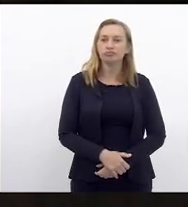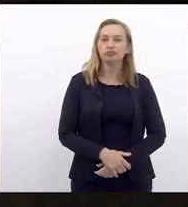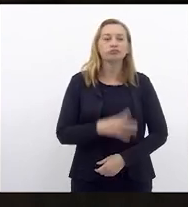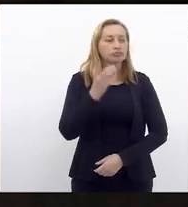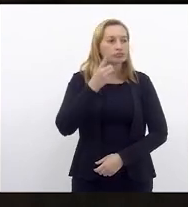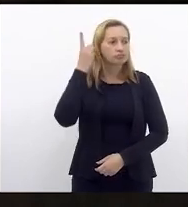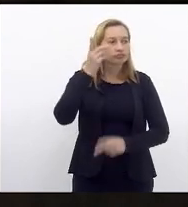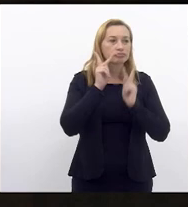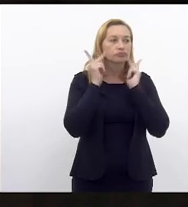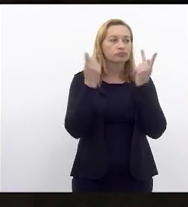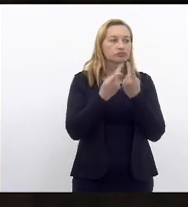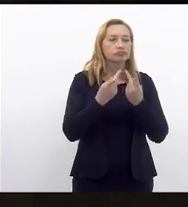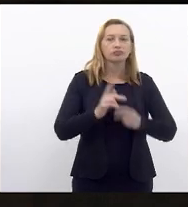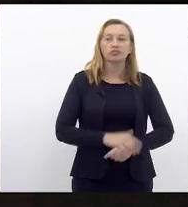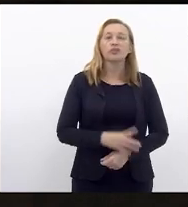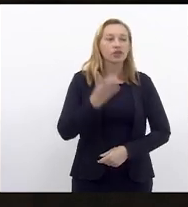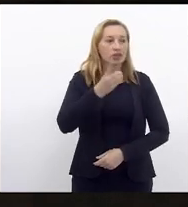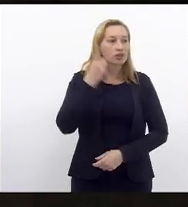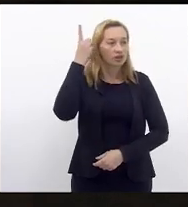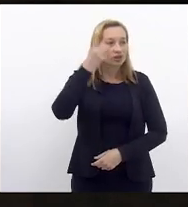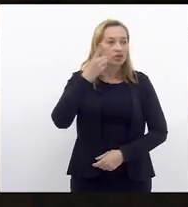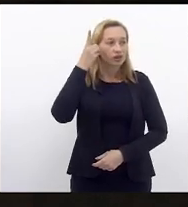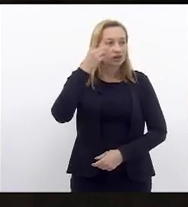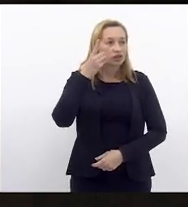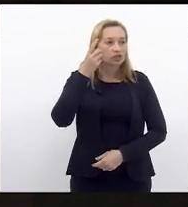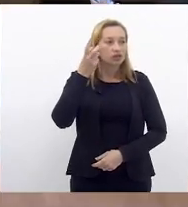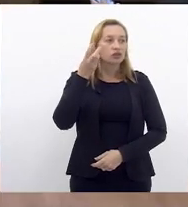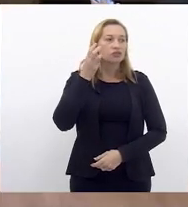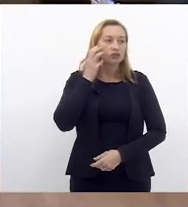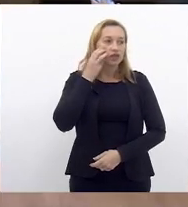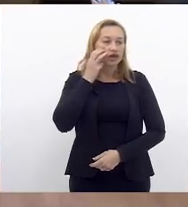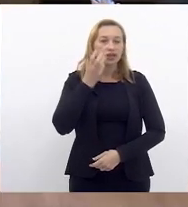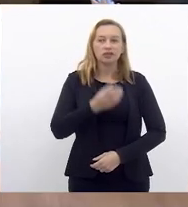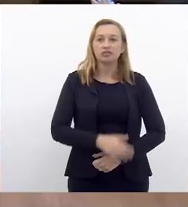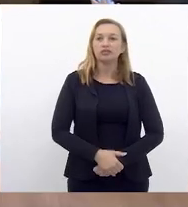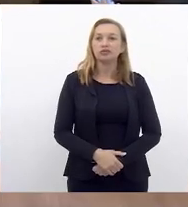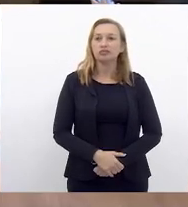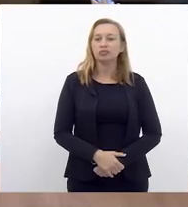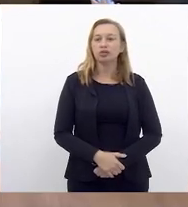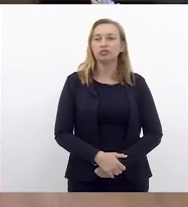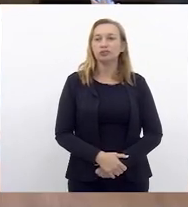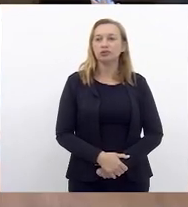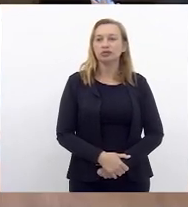Deputado Vando Família. Deputado Valdec Carneiro.